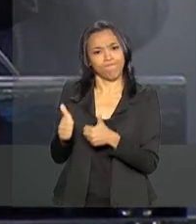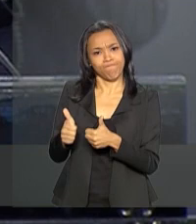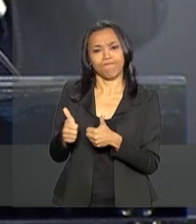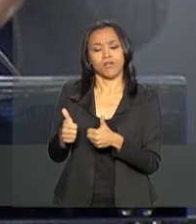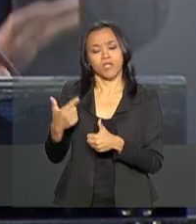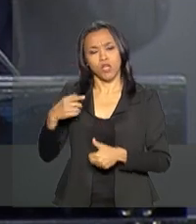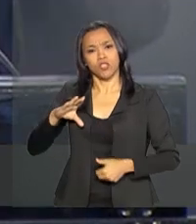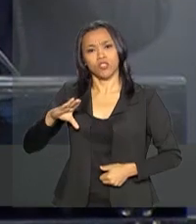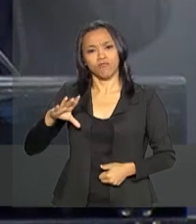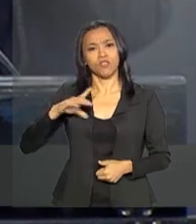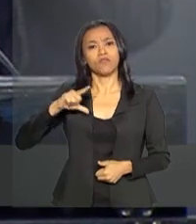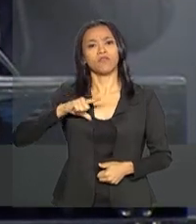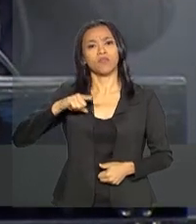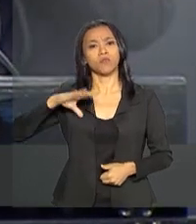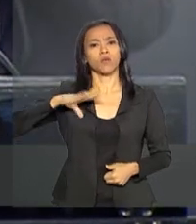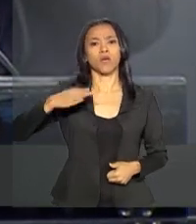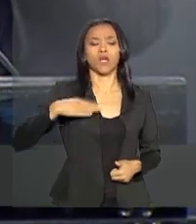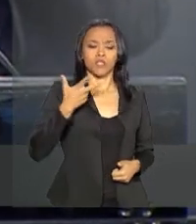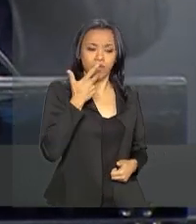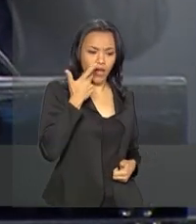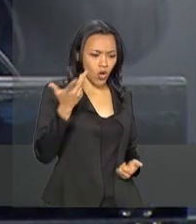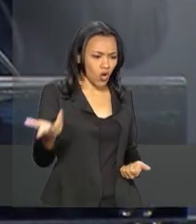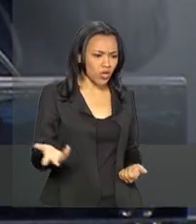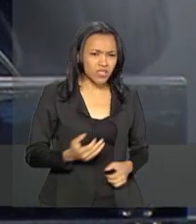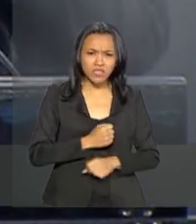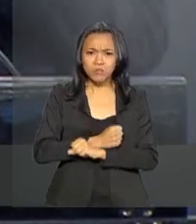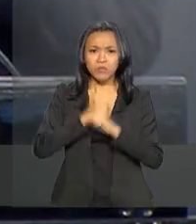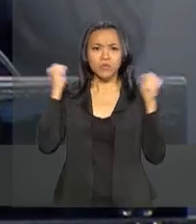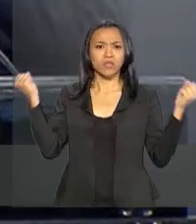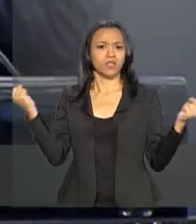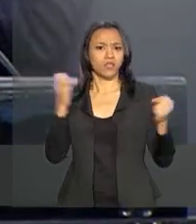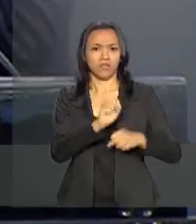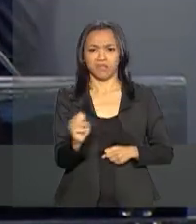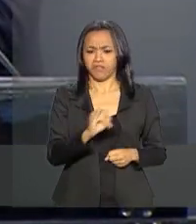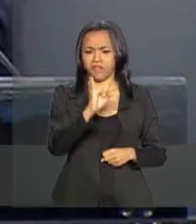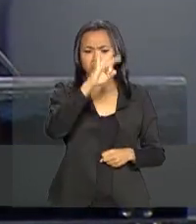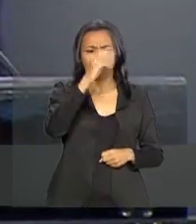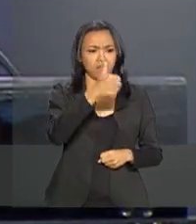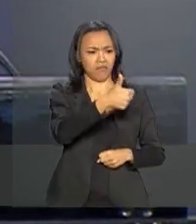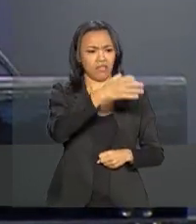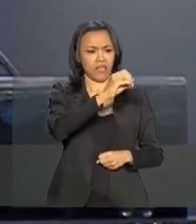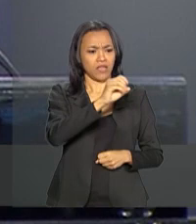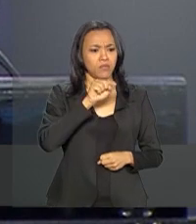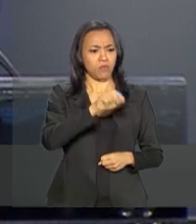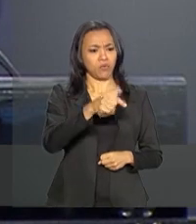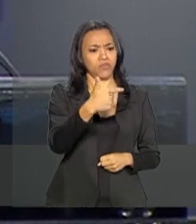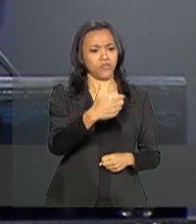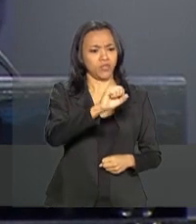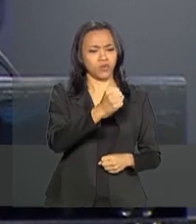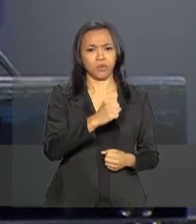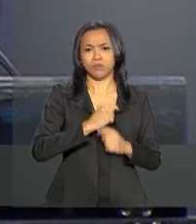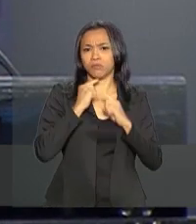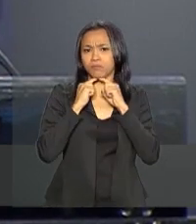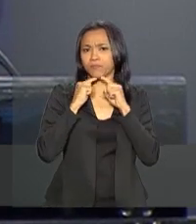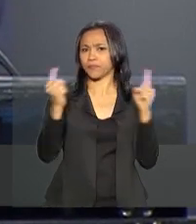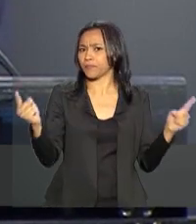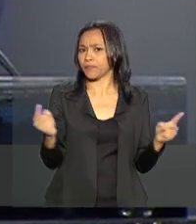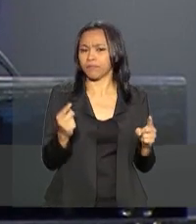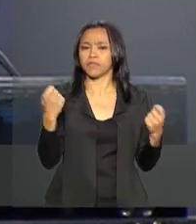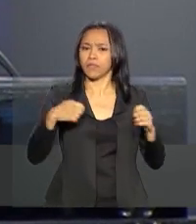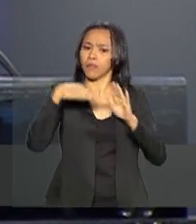aqui, é insuportável esta inflação de 10,28%. Temos que reduzi-la. E quando, há tempos atrás,